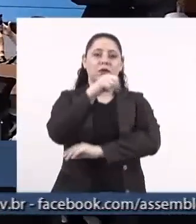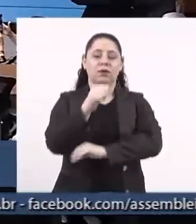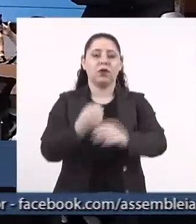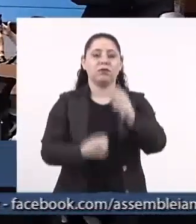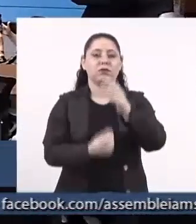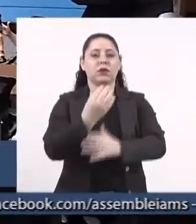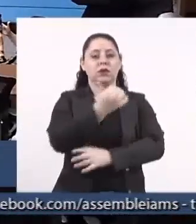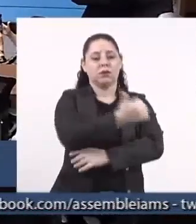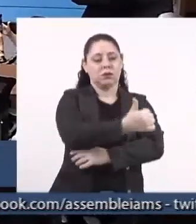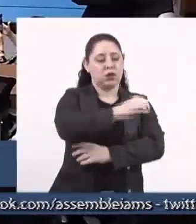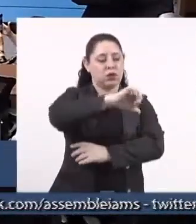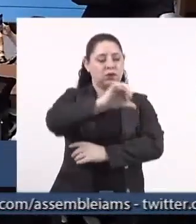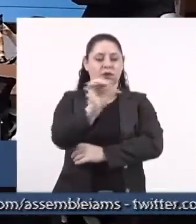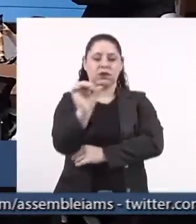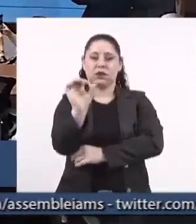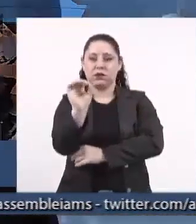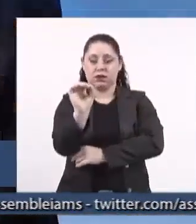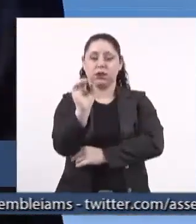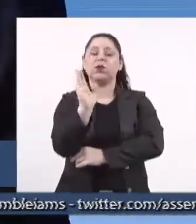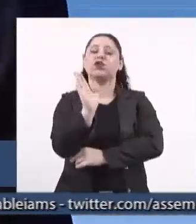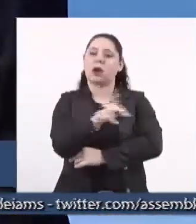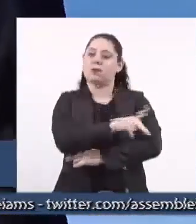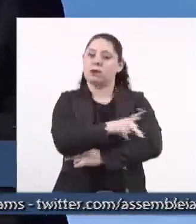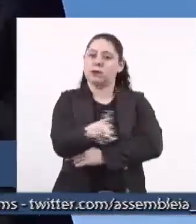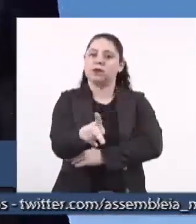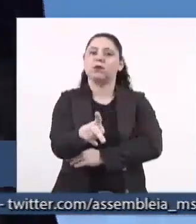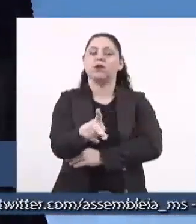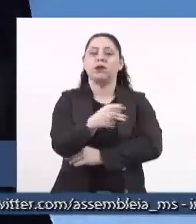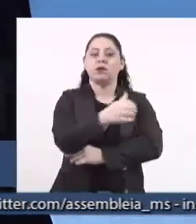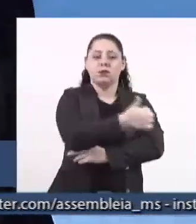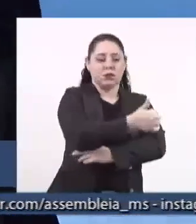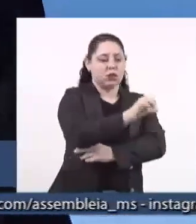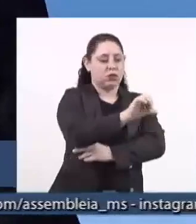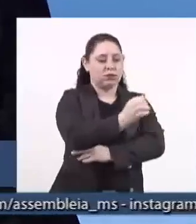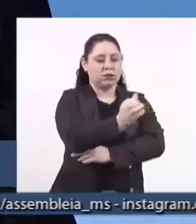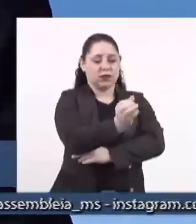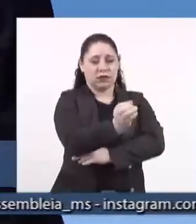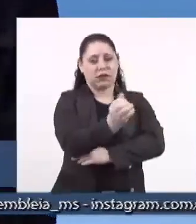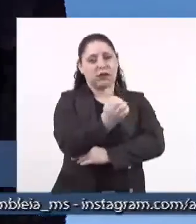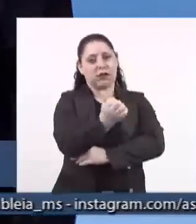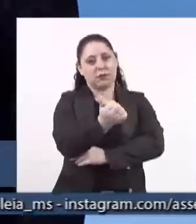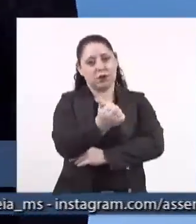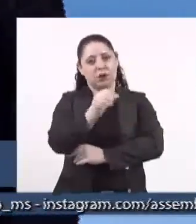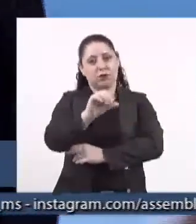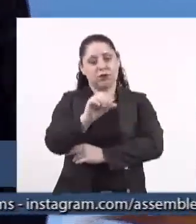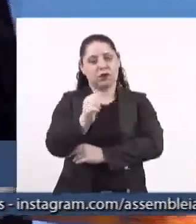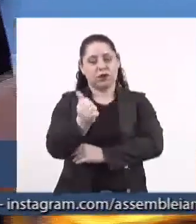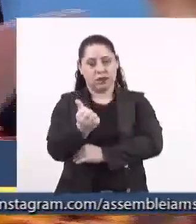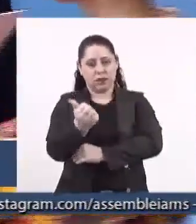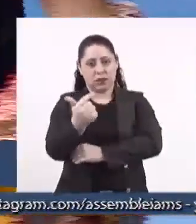ao Senhor show de XJ de 97 anos da cidade de Nova Andradina